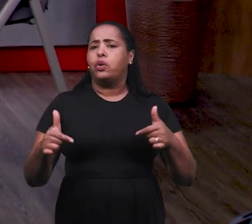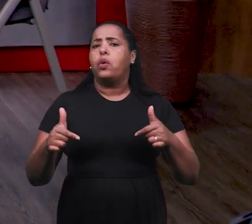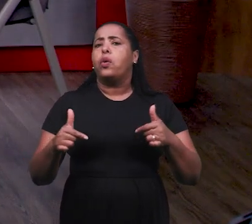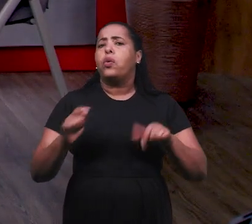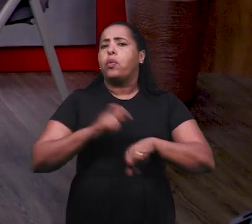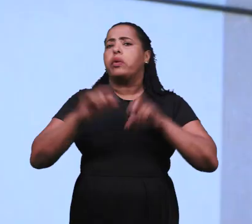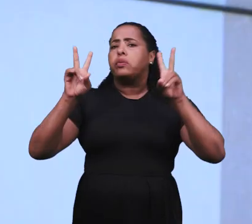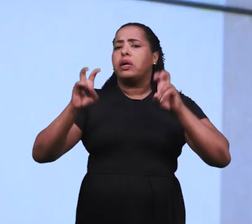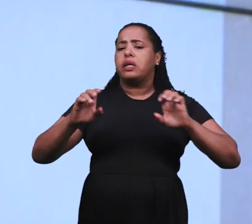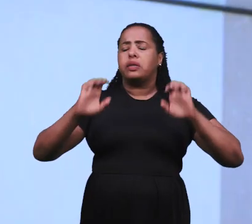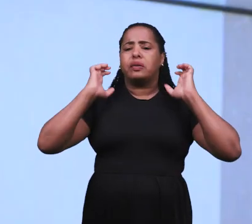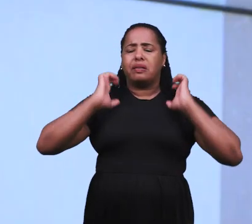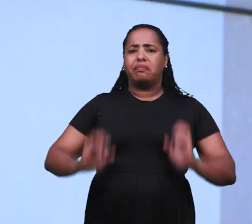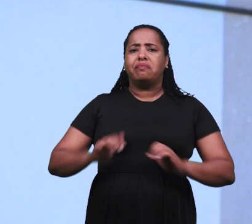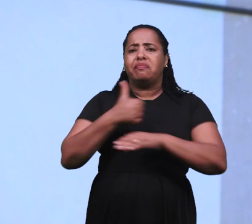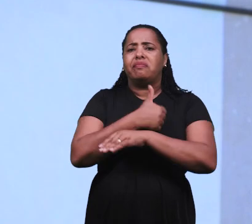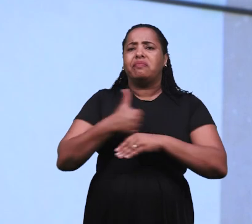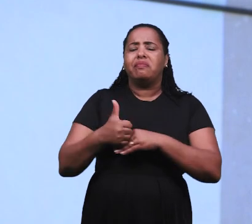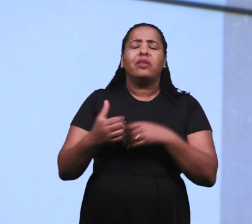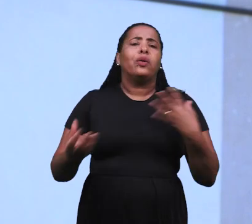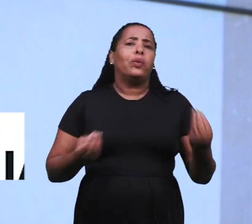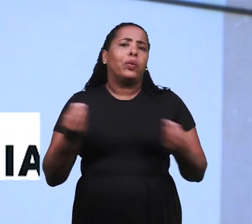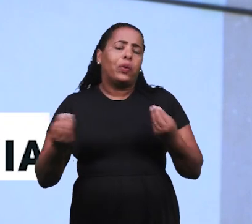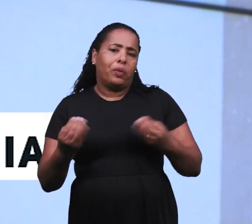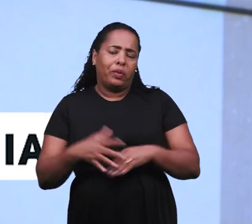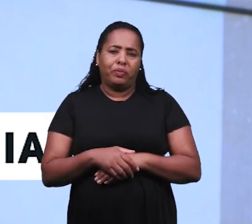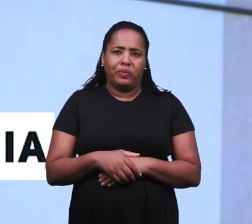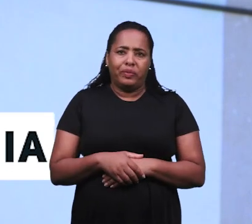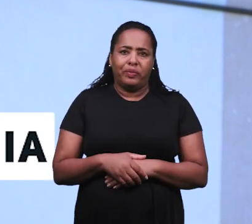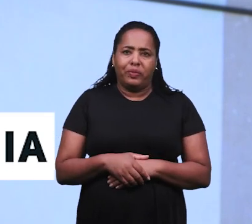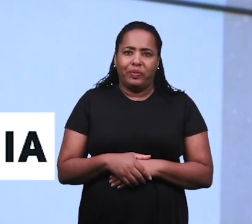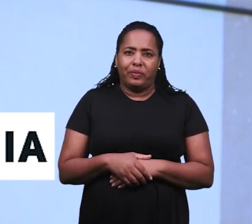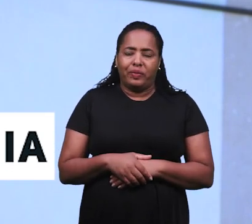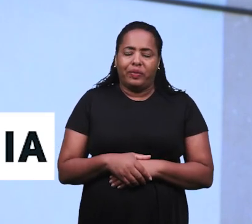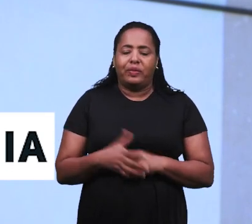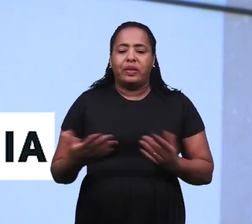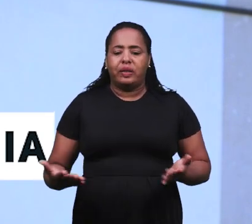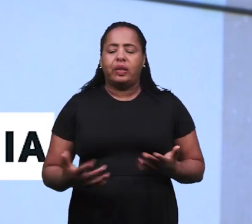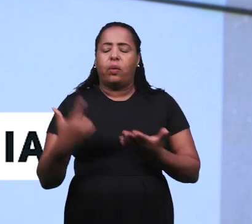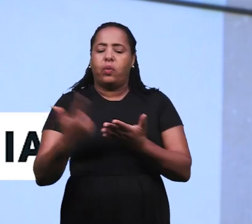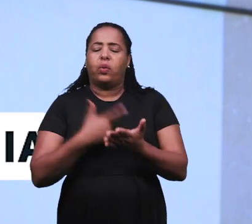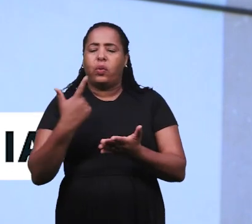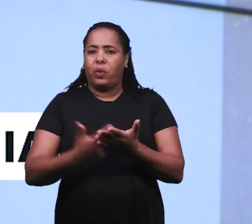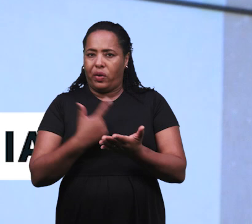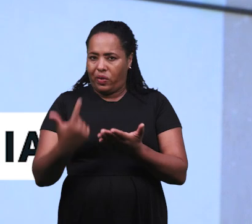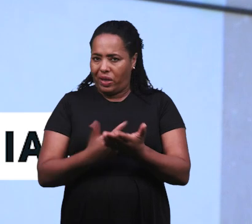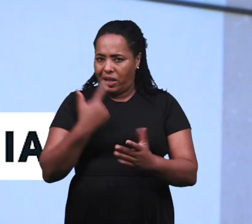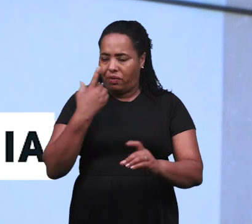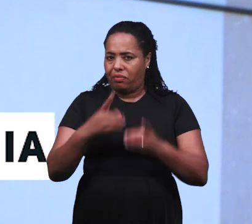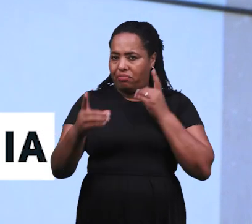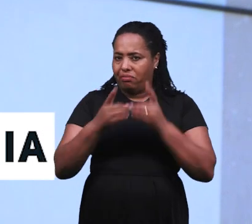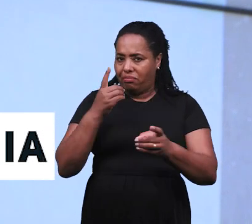escola Eduardo Dodge? Bom, o manual do capelão, o livro didático dele, é a Bíblia, né? Palavra de